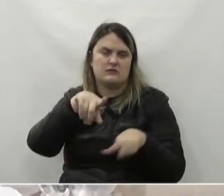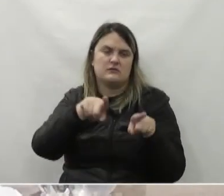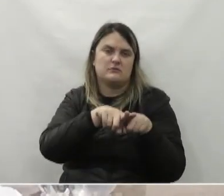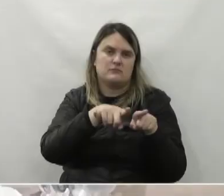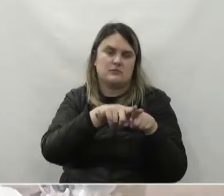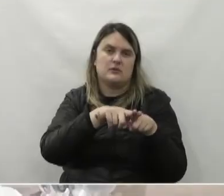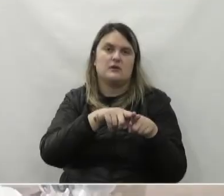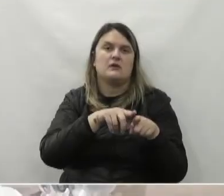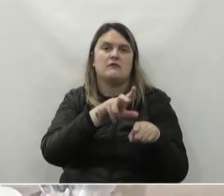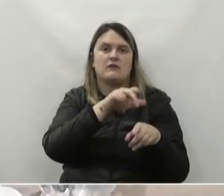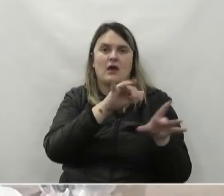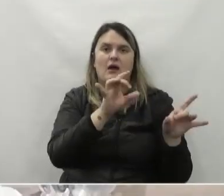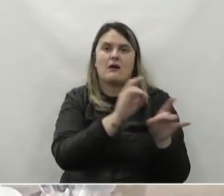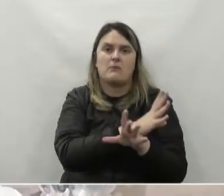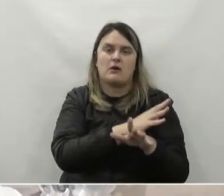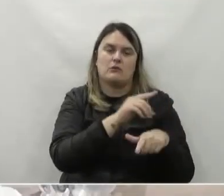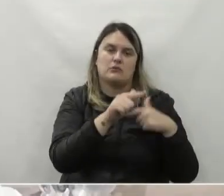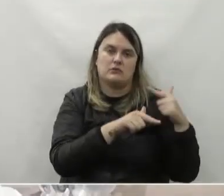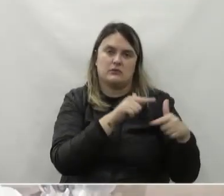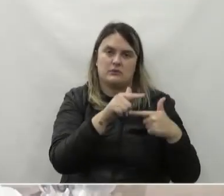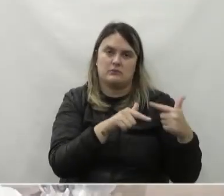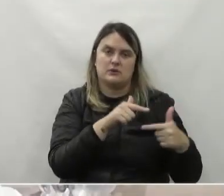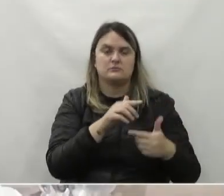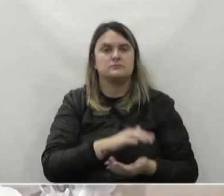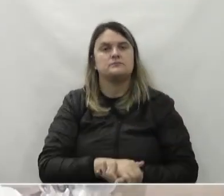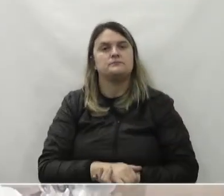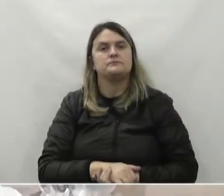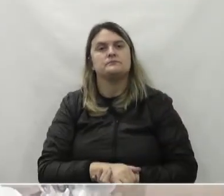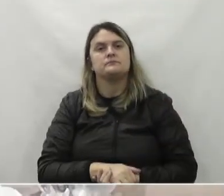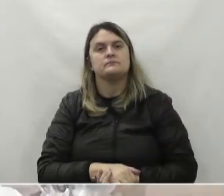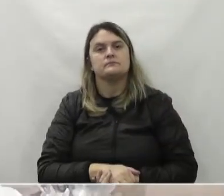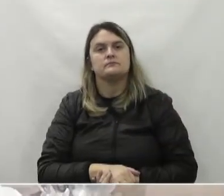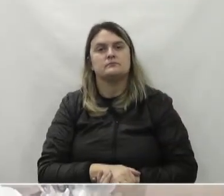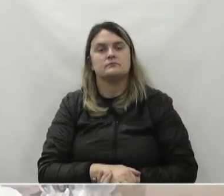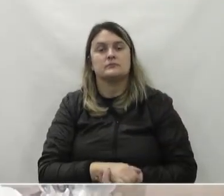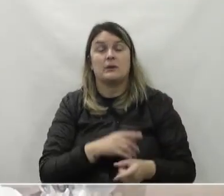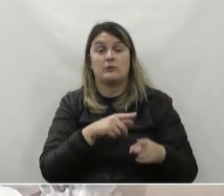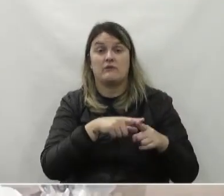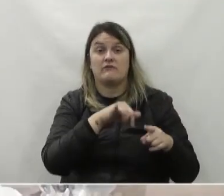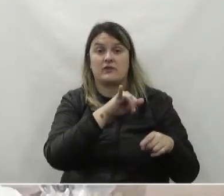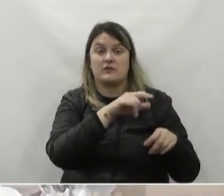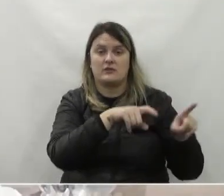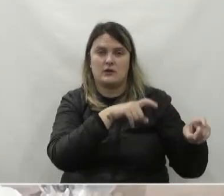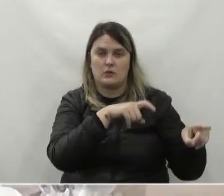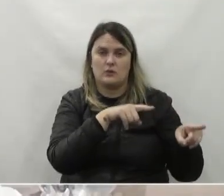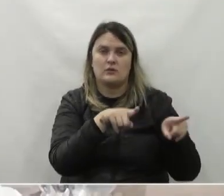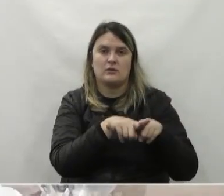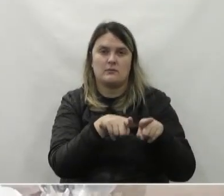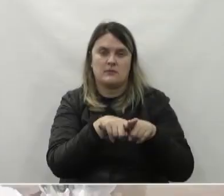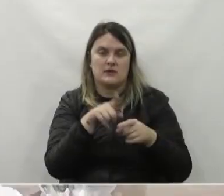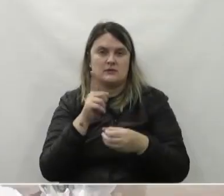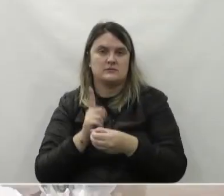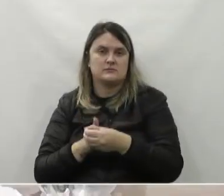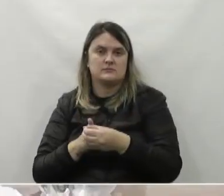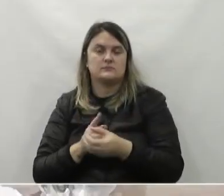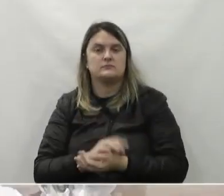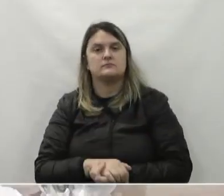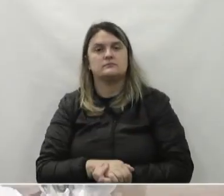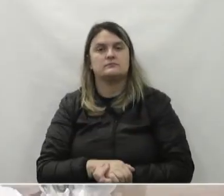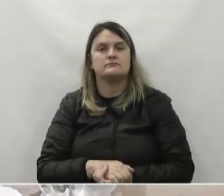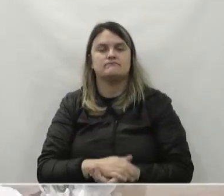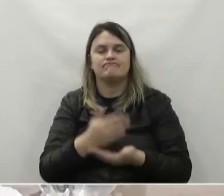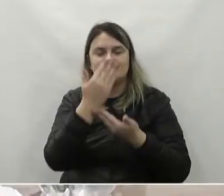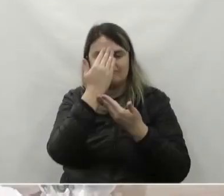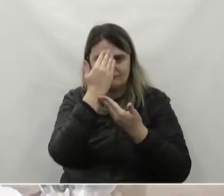e assim já pode agilizar um pouquinho mais, tanto no interior quanto aqui na cidade. Então,